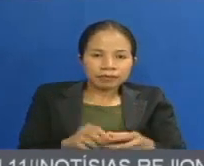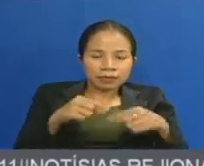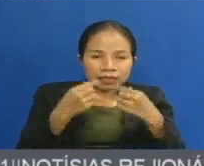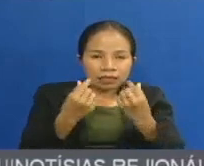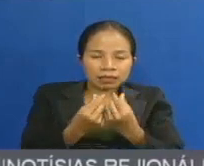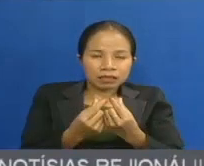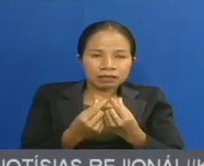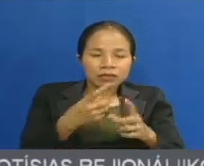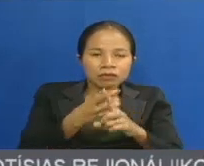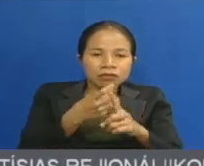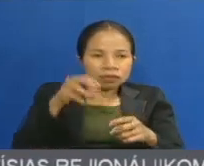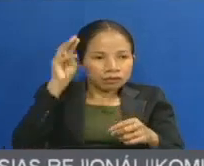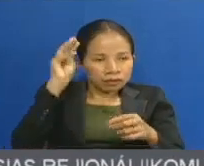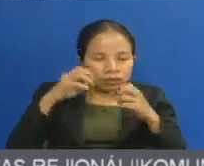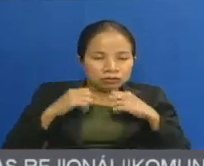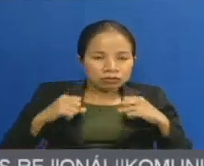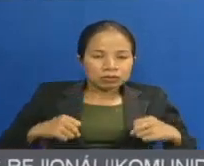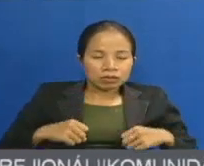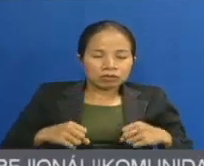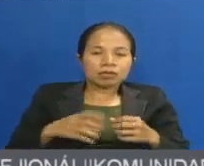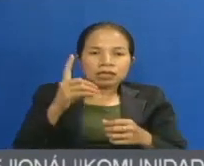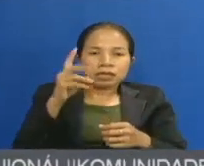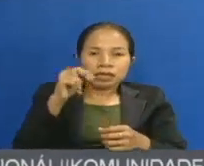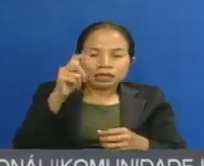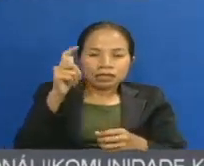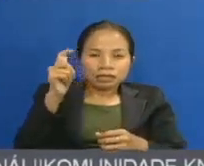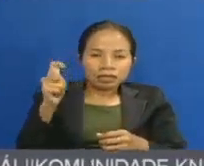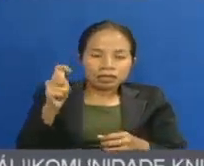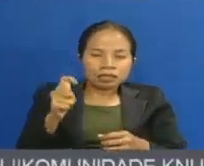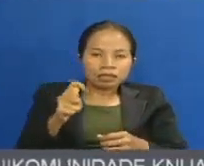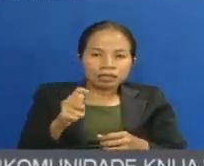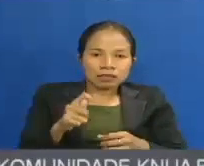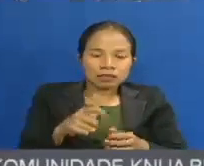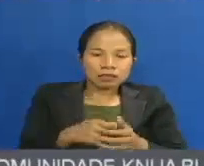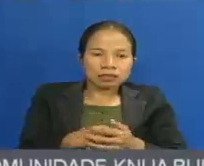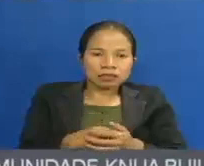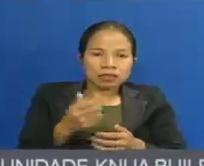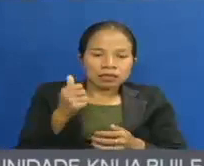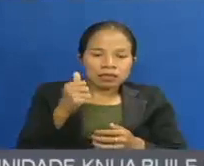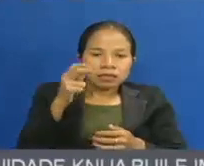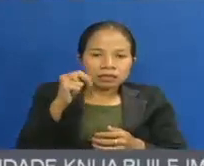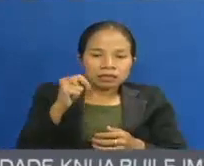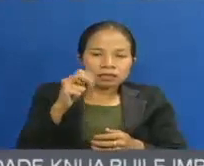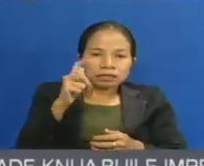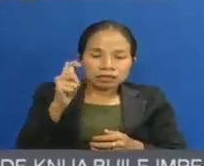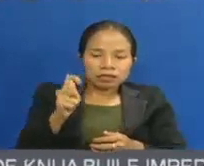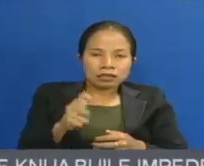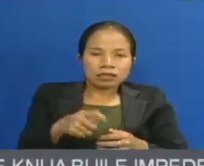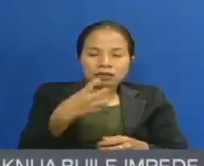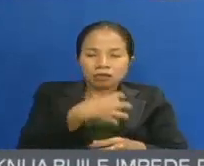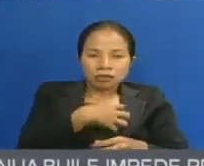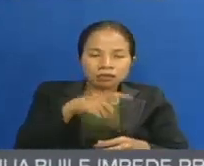conjunta composto Rússia, Ministério da Saúde, Direção Nacional Transporte Terrestre, Aliança Nacional Controlo do Tabaco, na Polícia